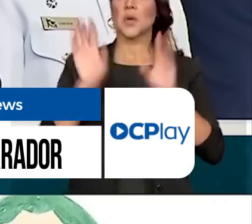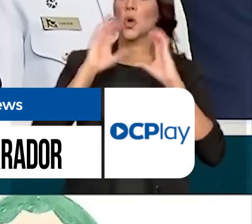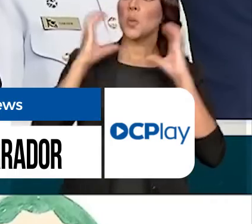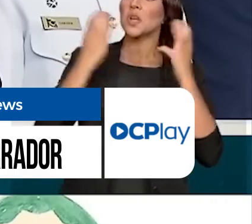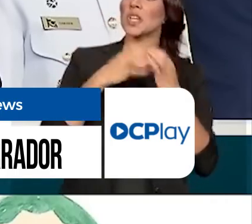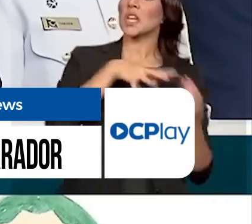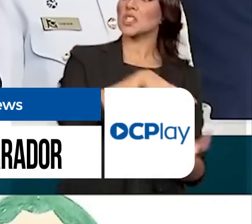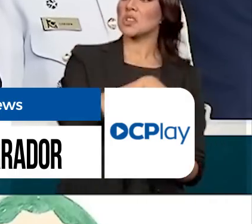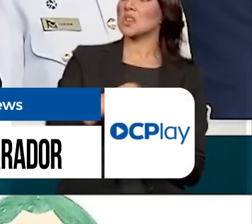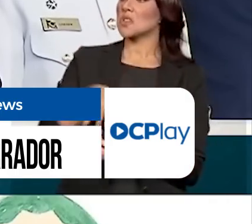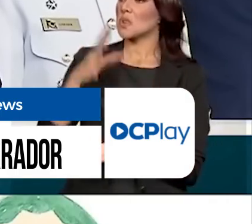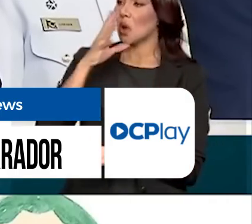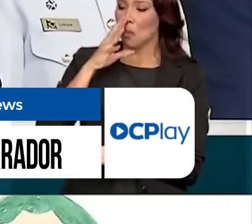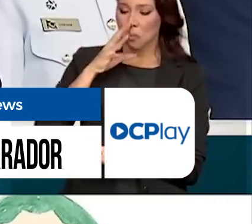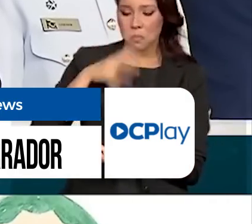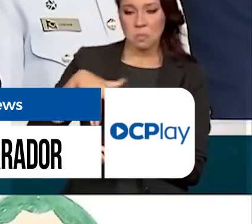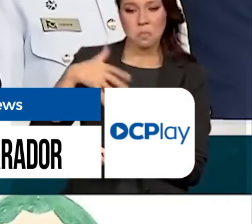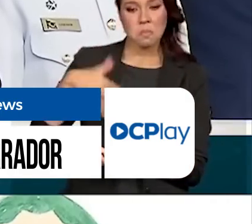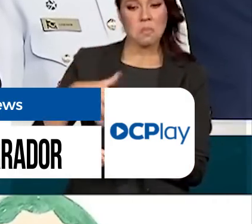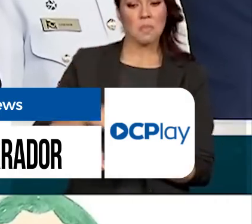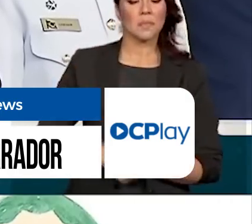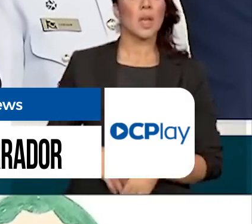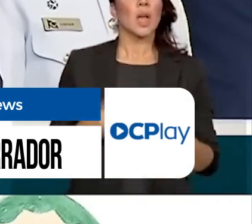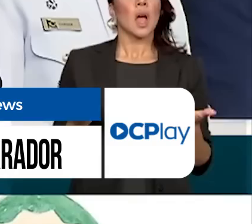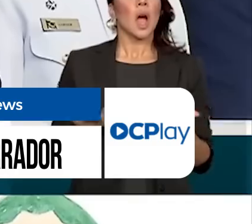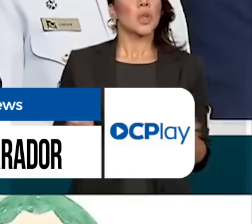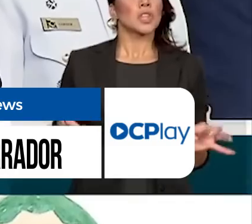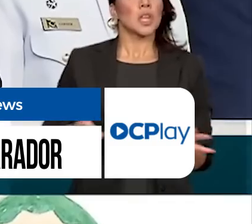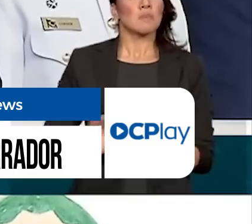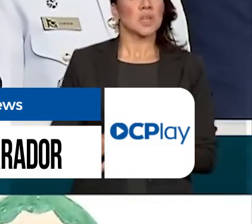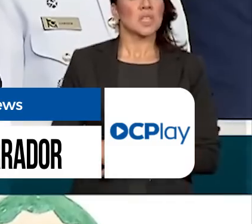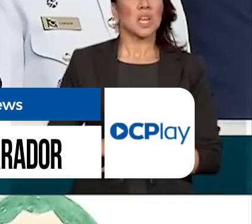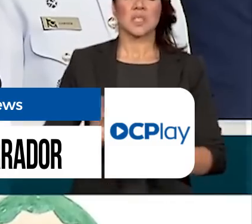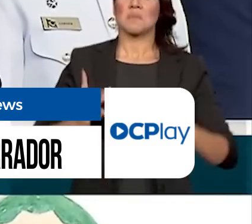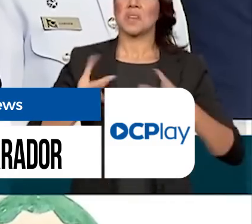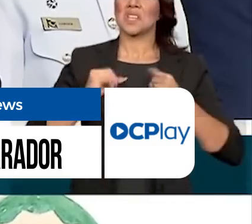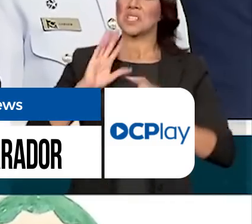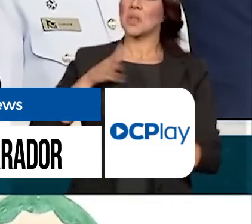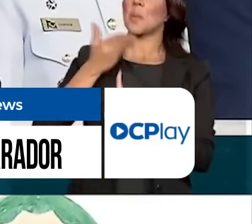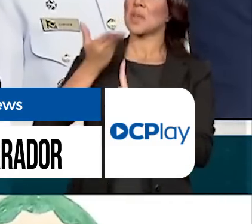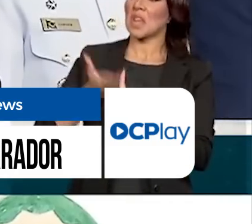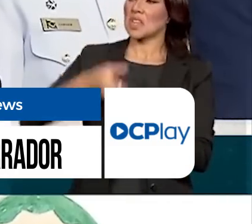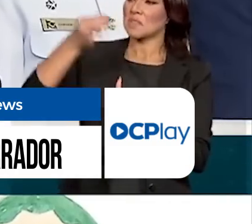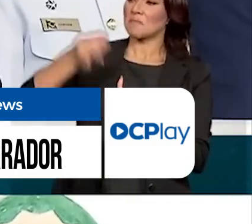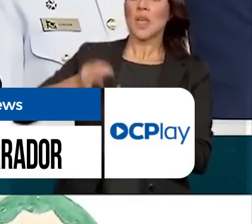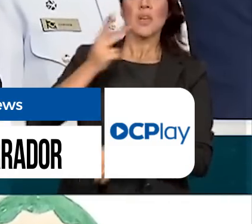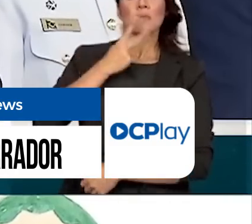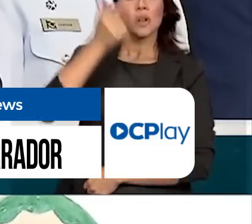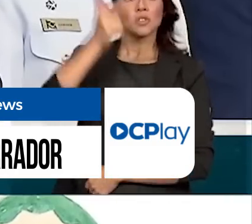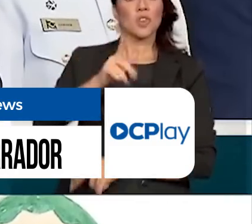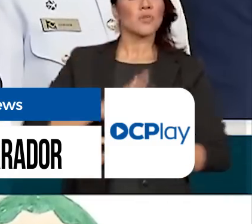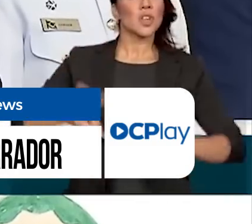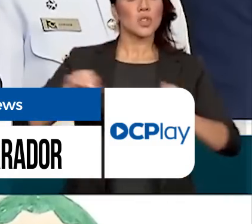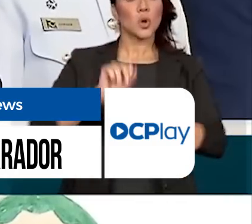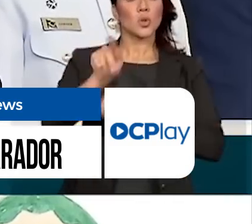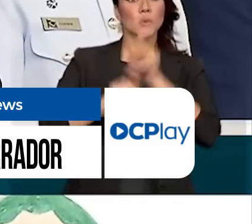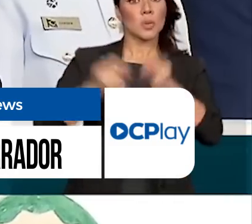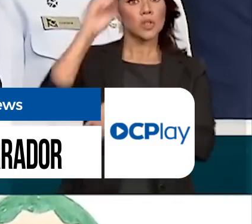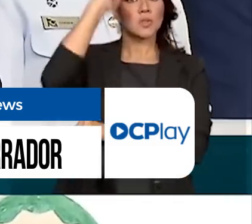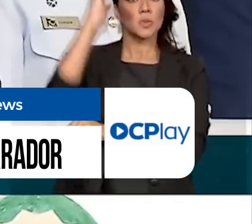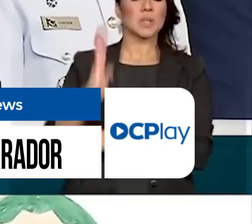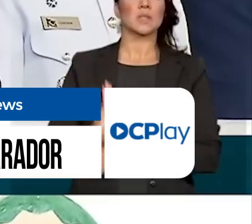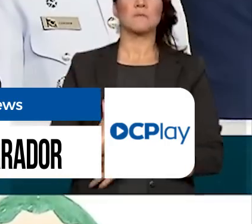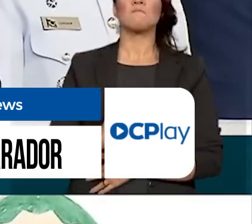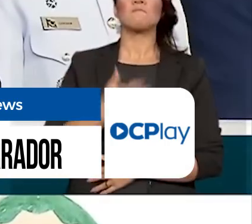comunidade internacional. Ao encerrar esta justa e merecida homenagem, reafirmo a todos os brasileiros